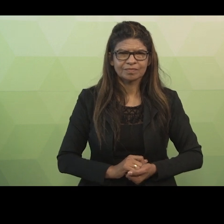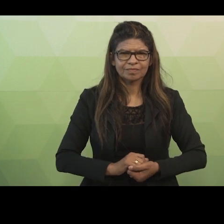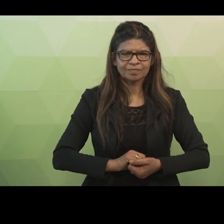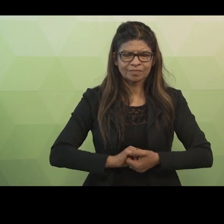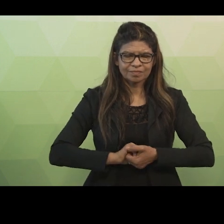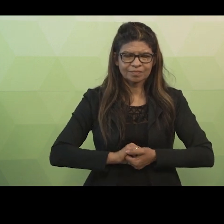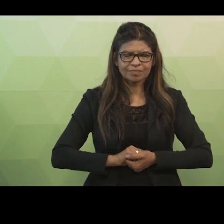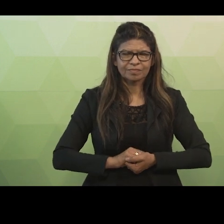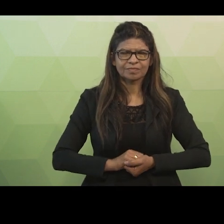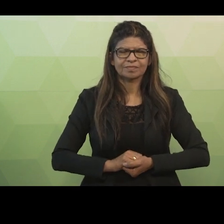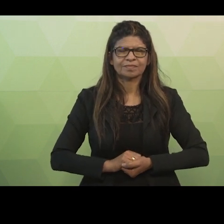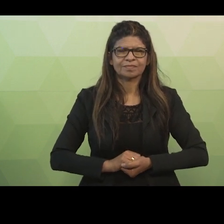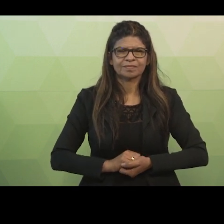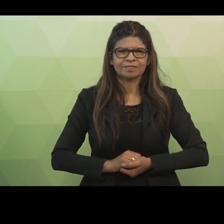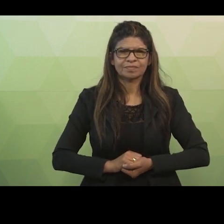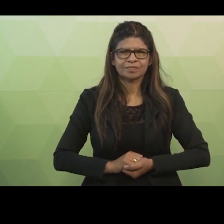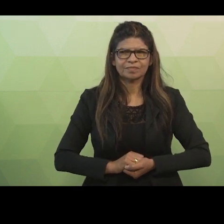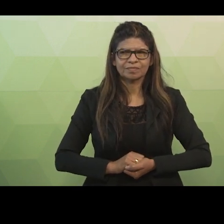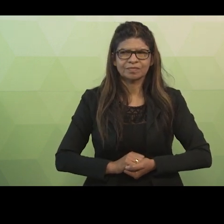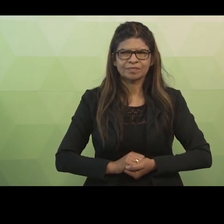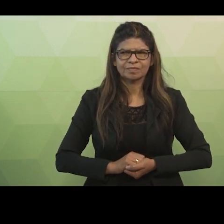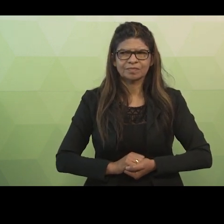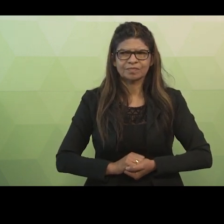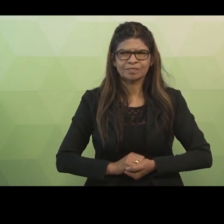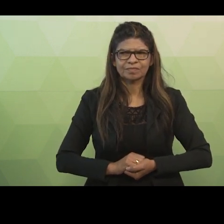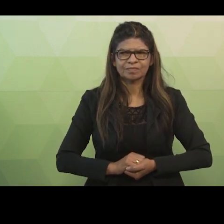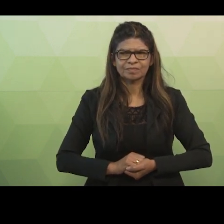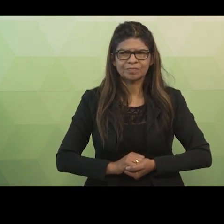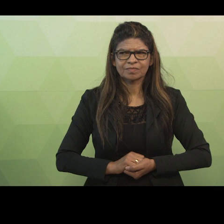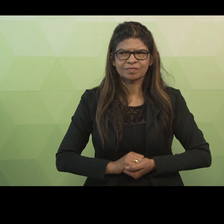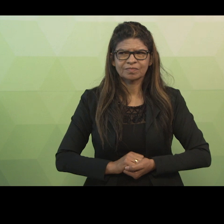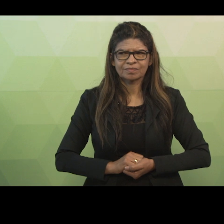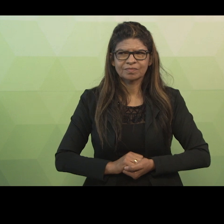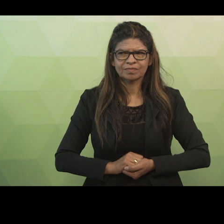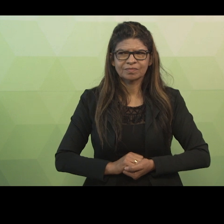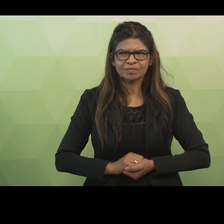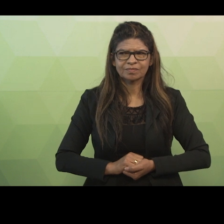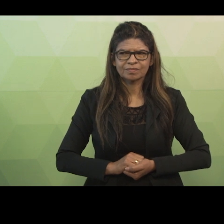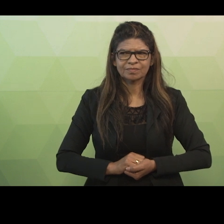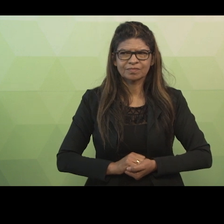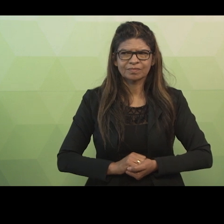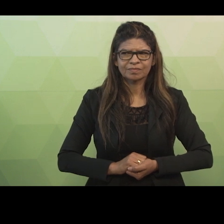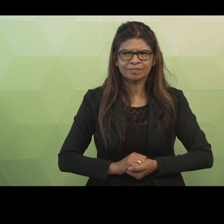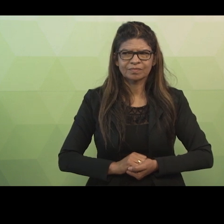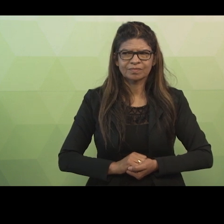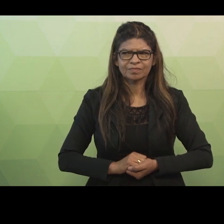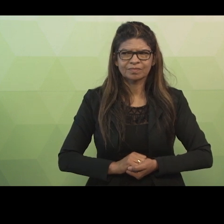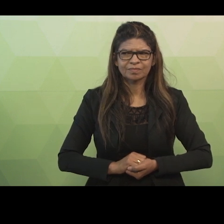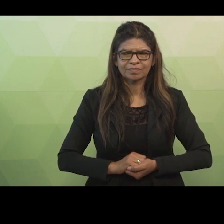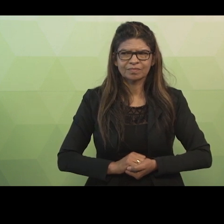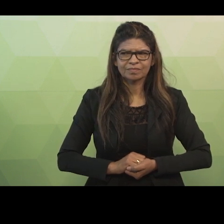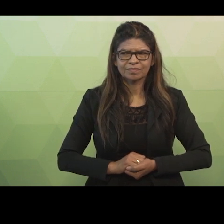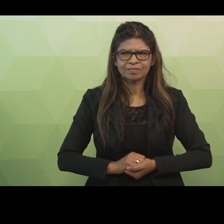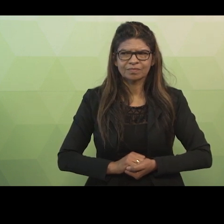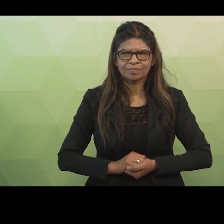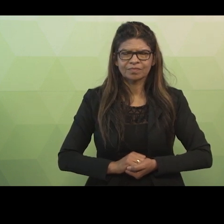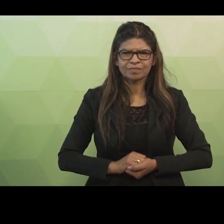gráfica da mensagem reflexiva, mostrando que a mensagem parte do objeto e chega até ele próprio.